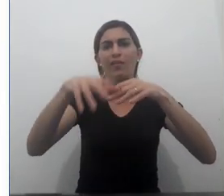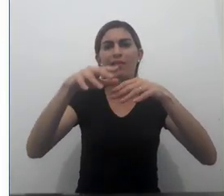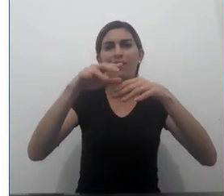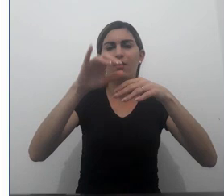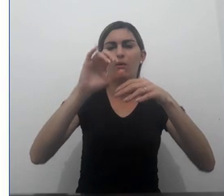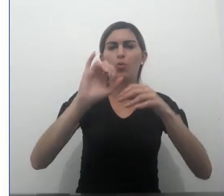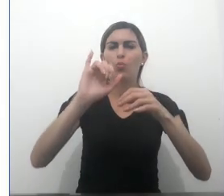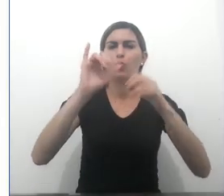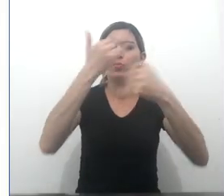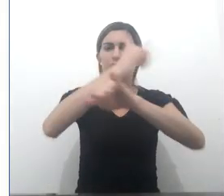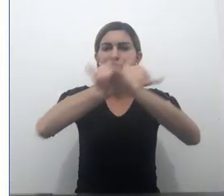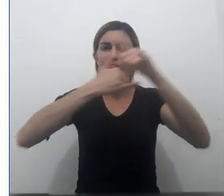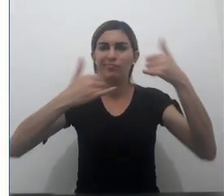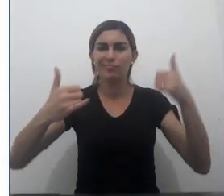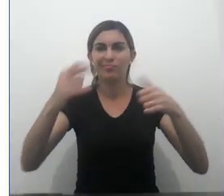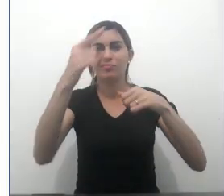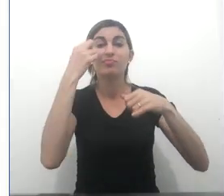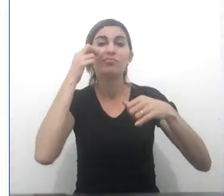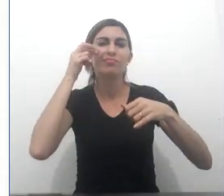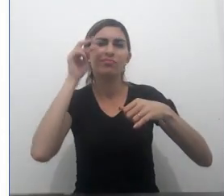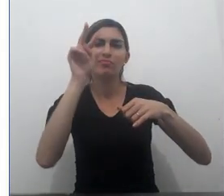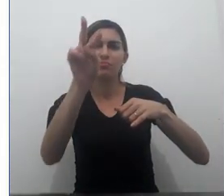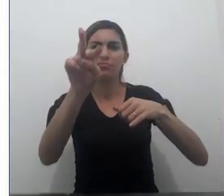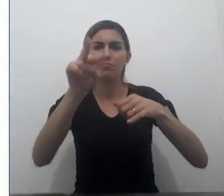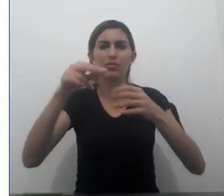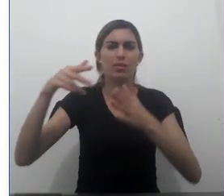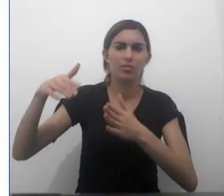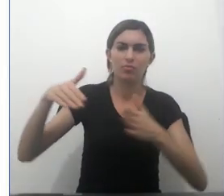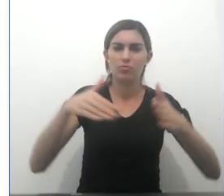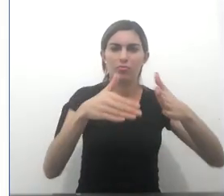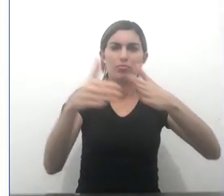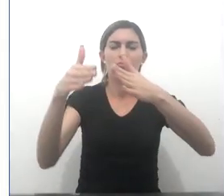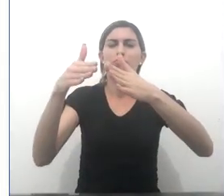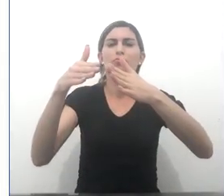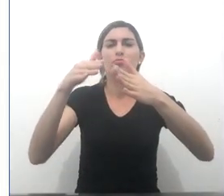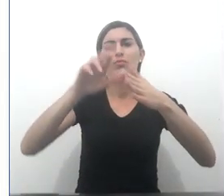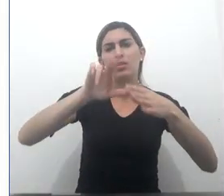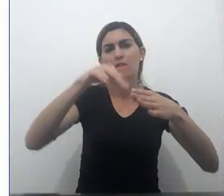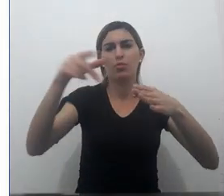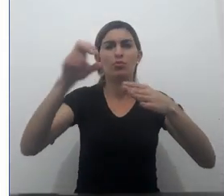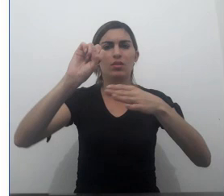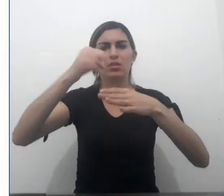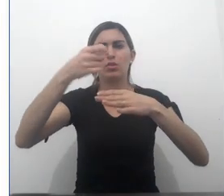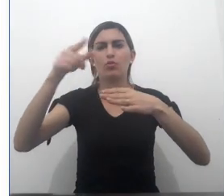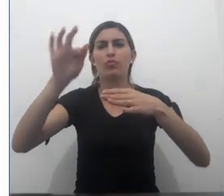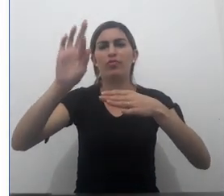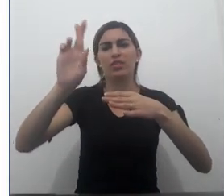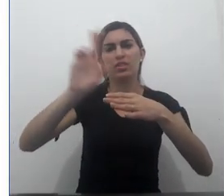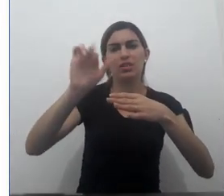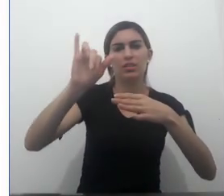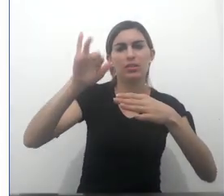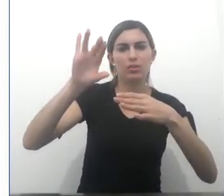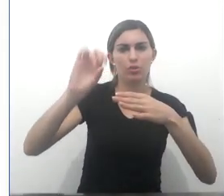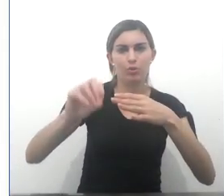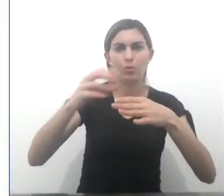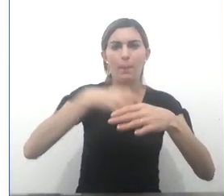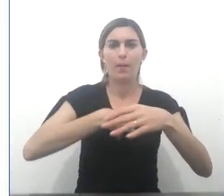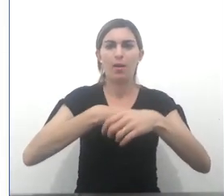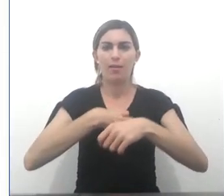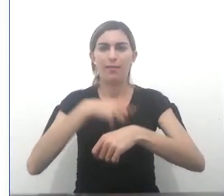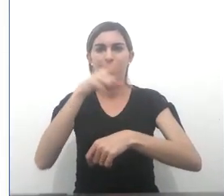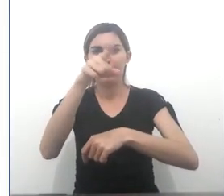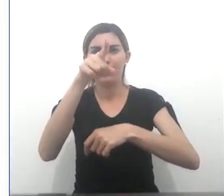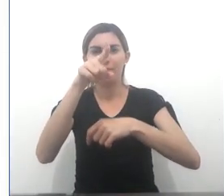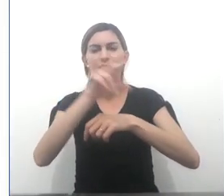Por usinas hidrelétricas. Na tela você vê aí no Rio São Francisco ainda falando sobre ele. A barragem de Sobradinho, tá? Na